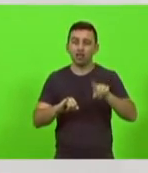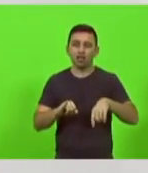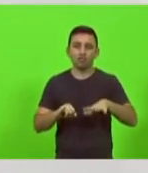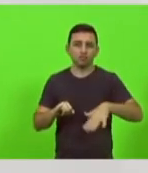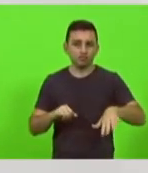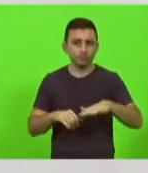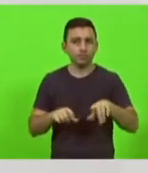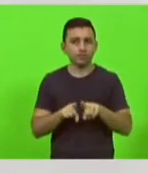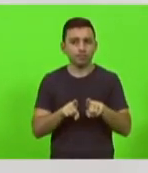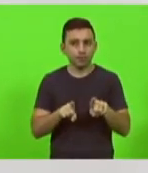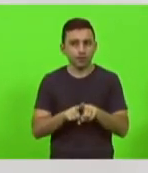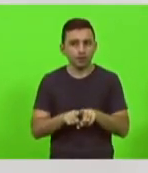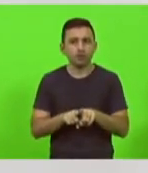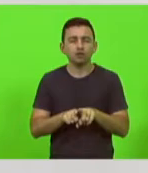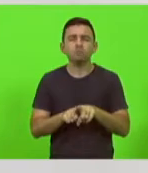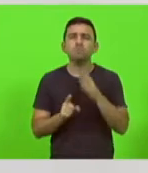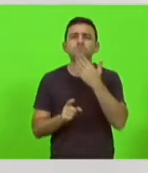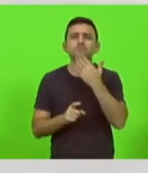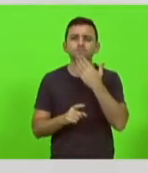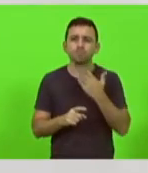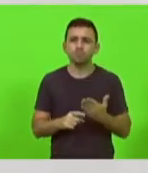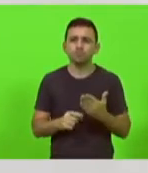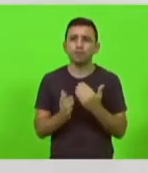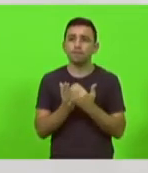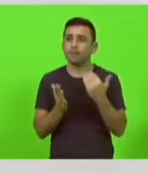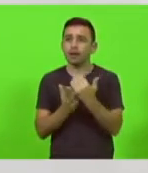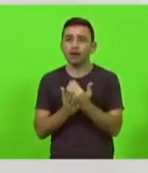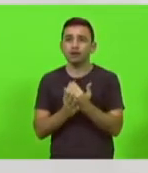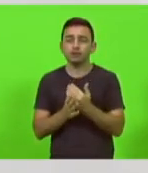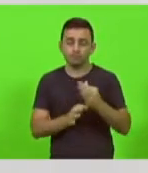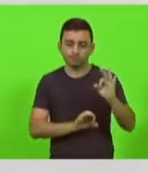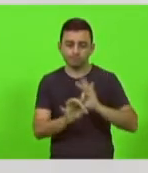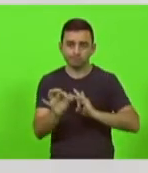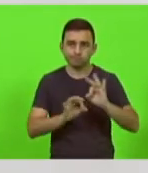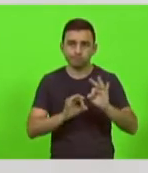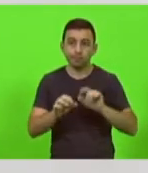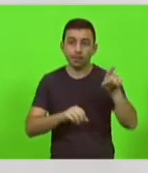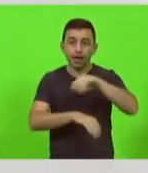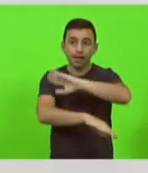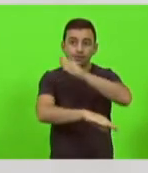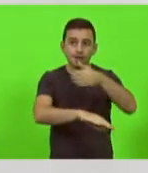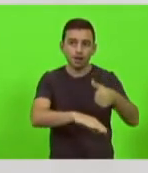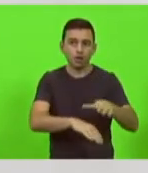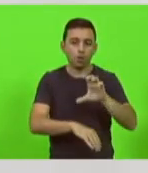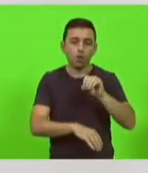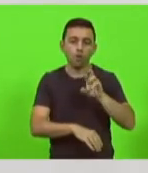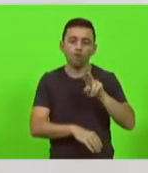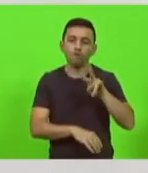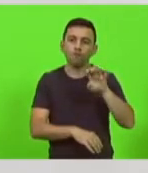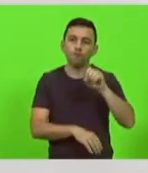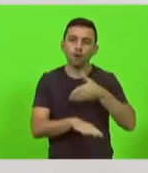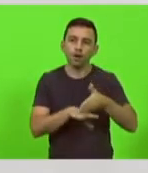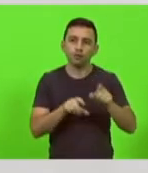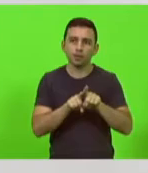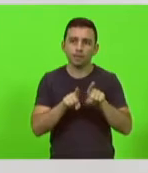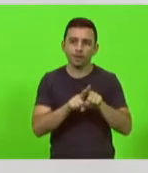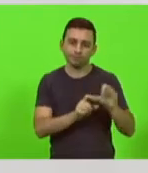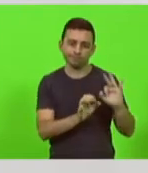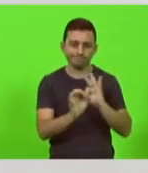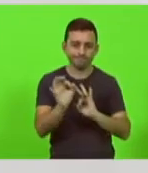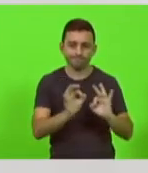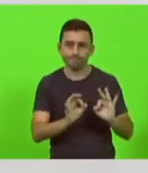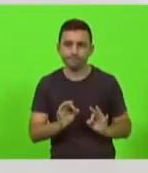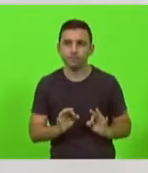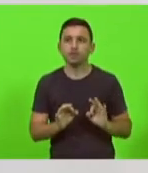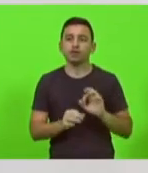encaminhamento de demandas históricas, como a pavimentação da Serra do Corvo Branco, a recuperação das encostas da Serra do Rio do